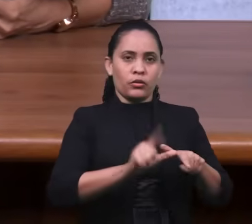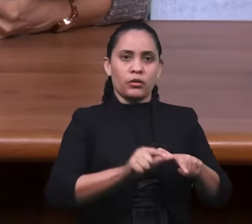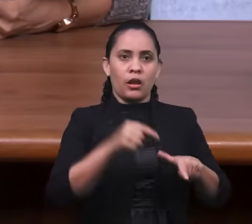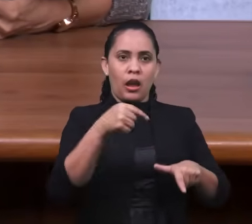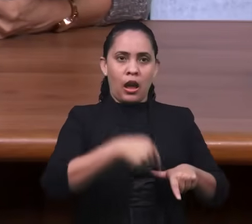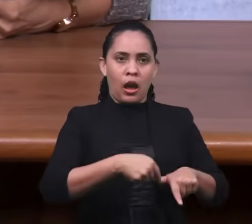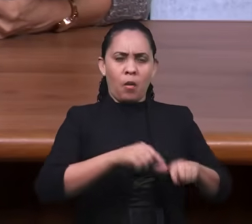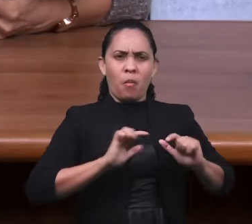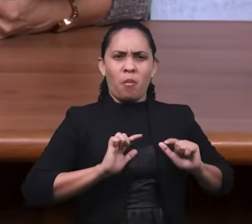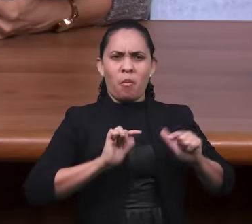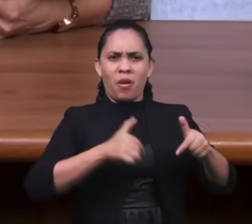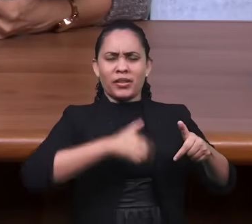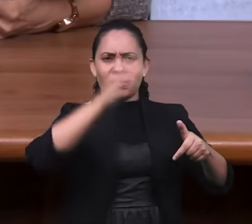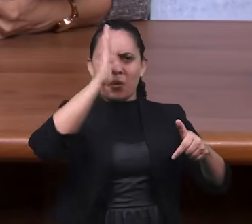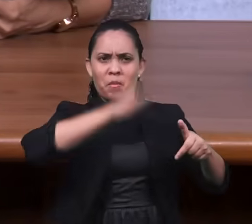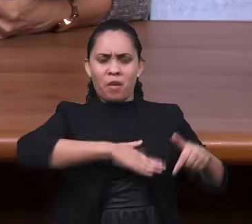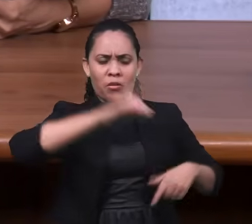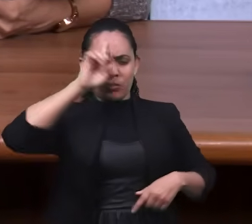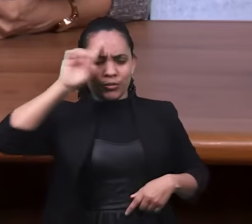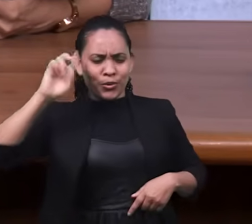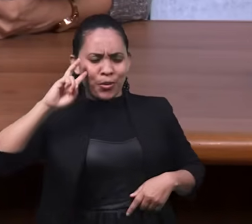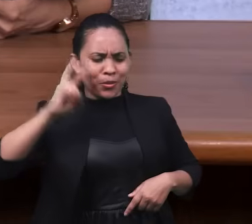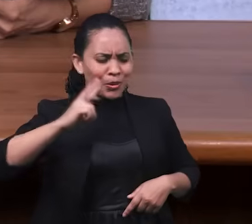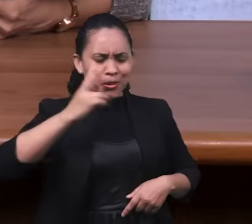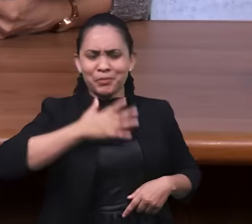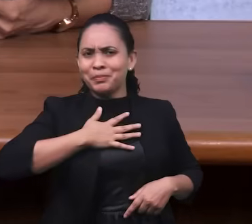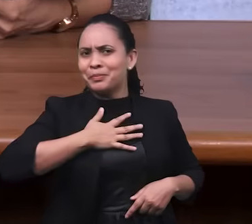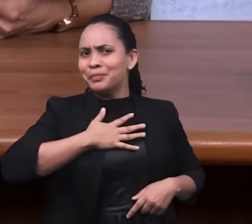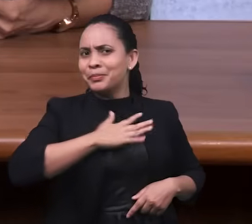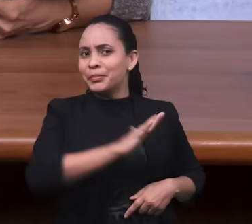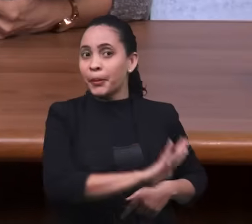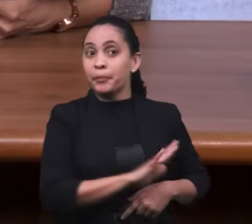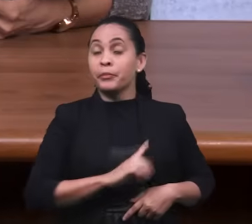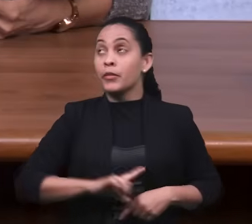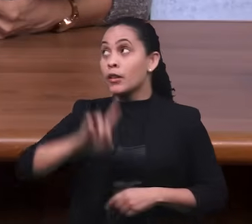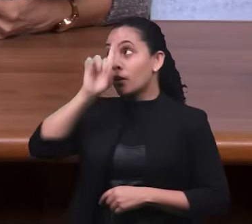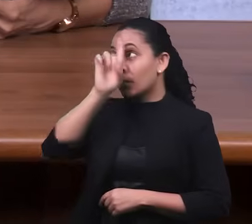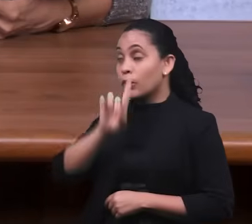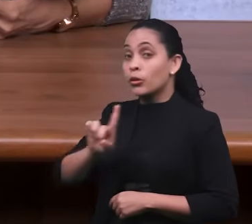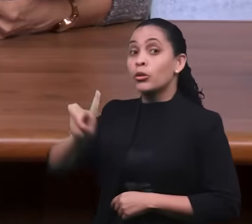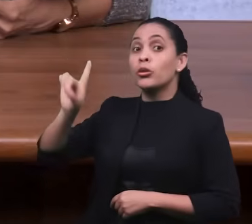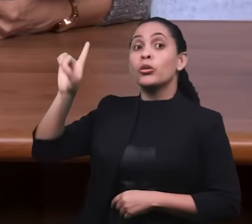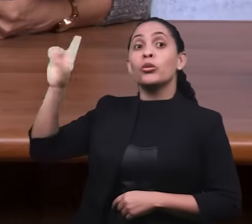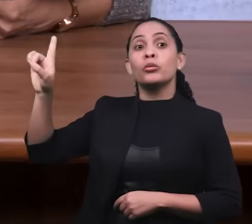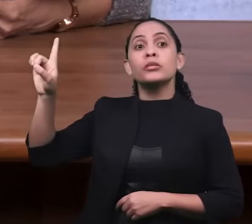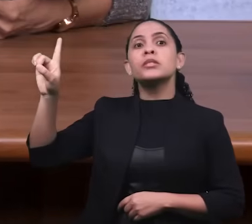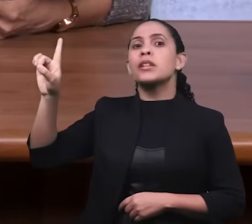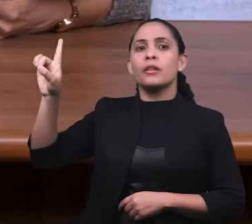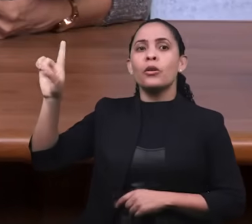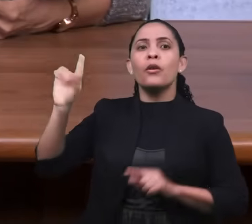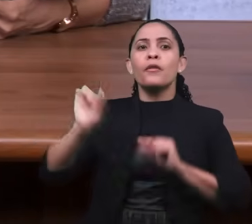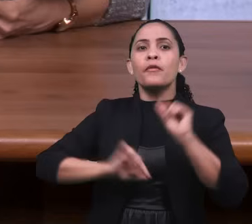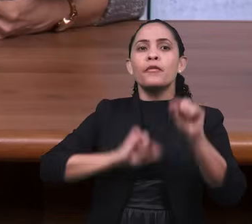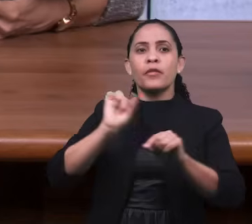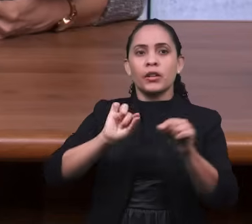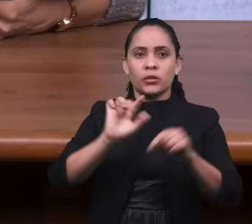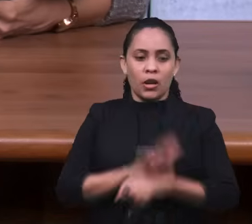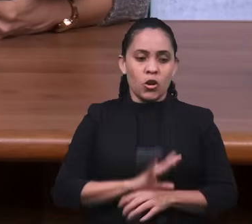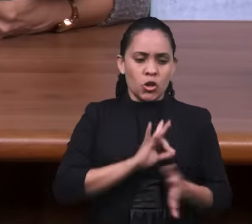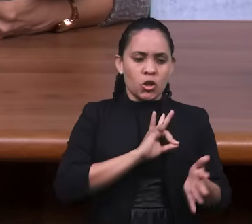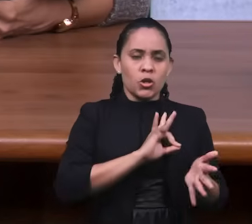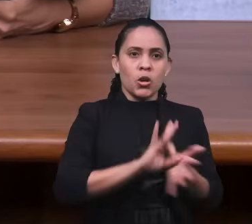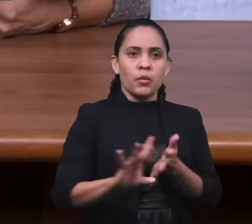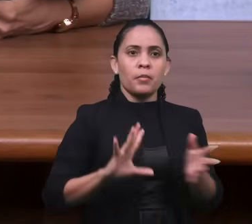fizeram o que parecia mal aos olhos do Senhor, e o Senhor os deu na mão dos midianitas